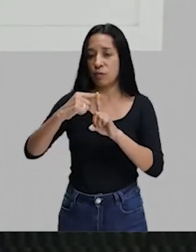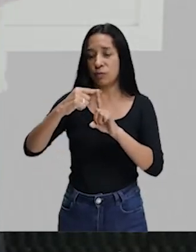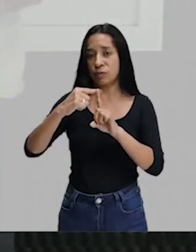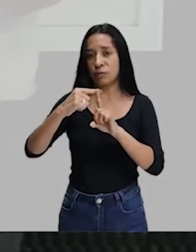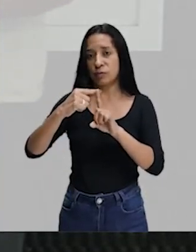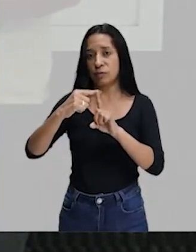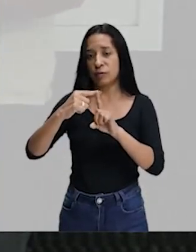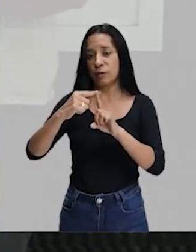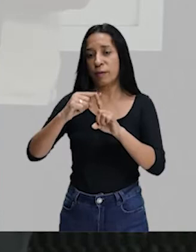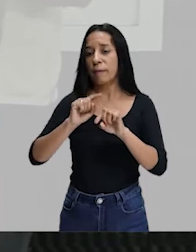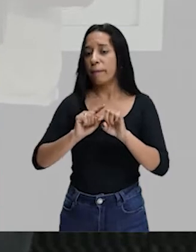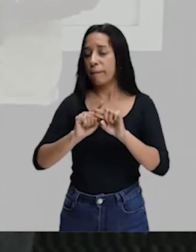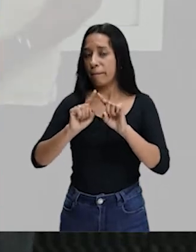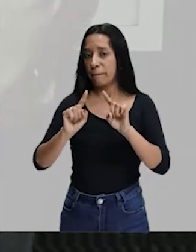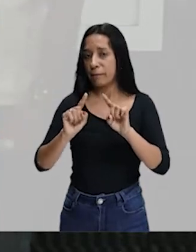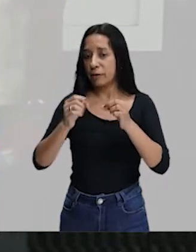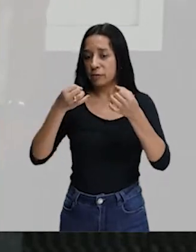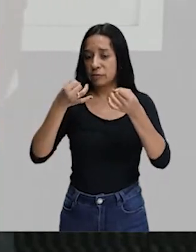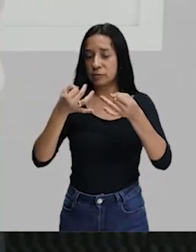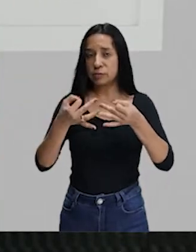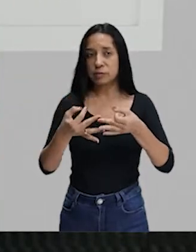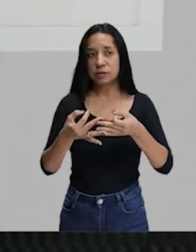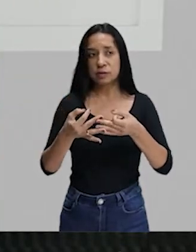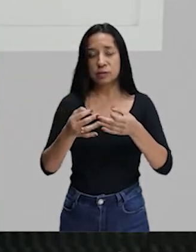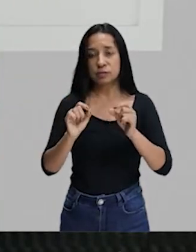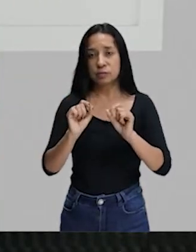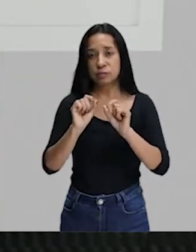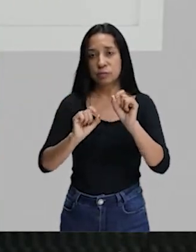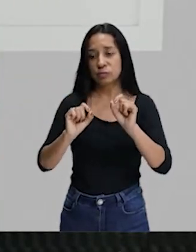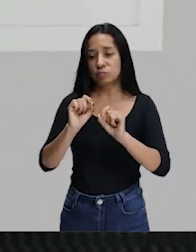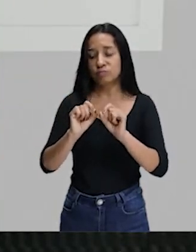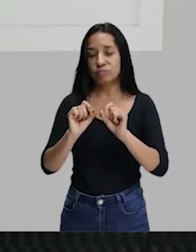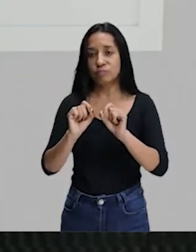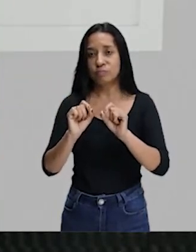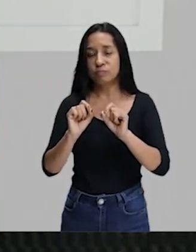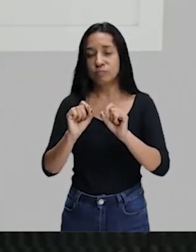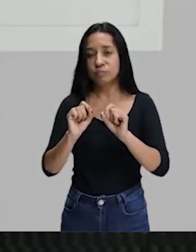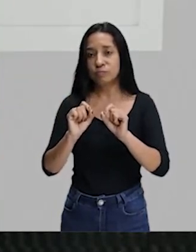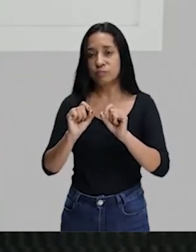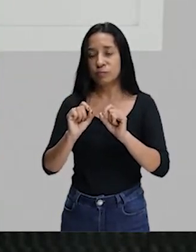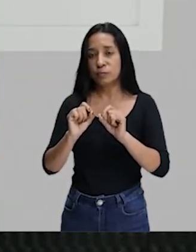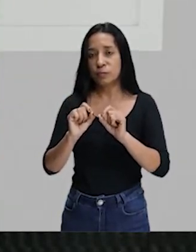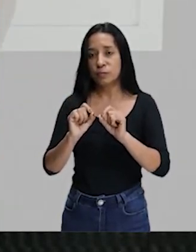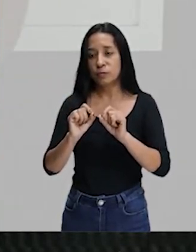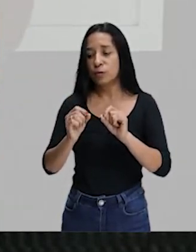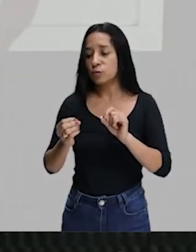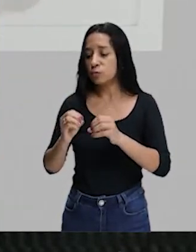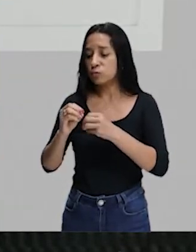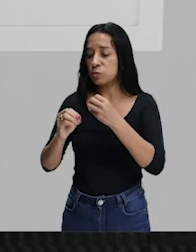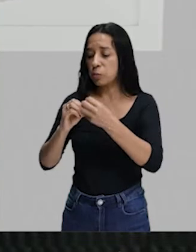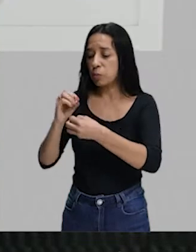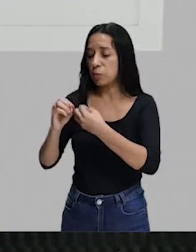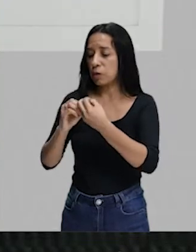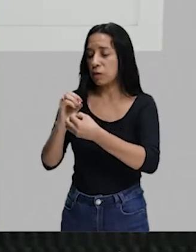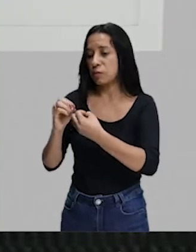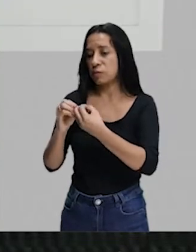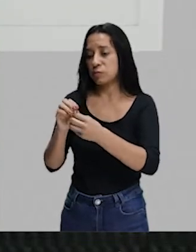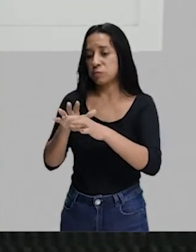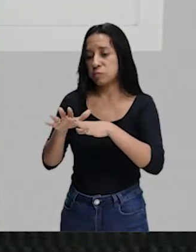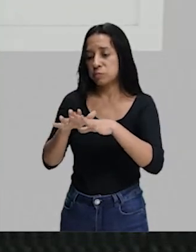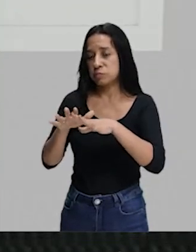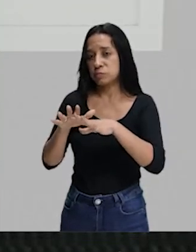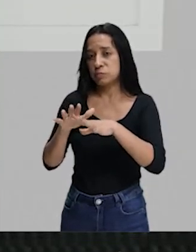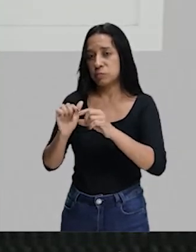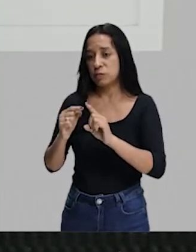ainda falando, né, aqui de forma microscópica, então essas moléculas elas vão se agitando,